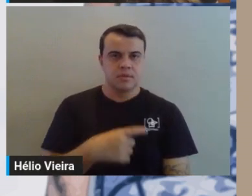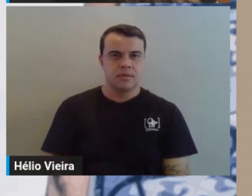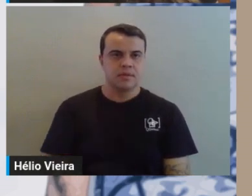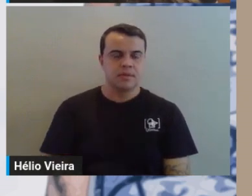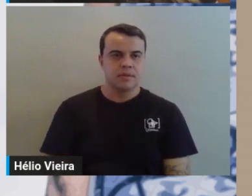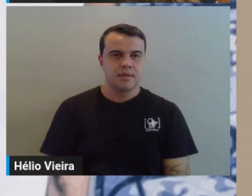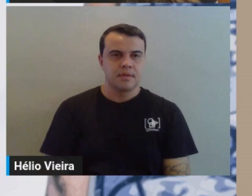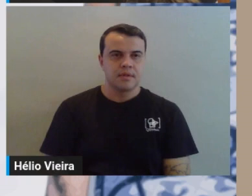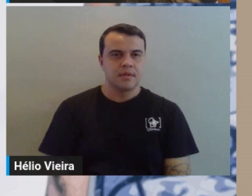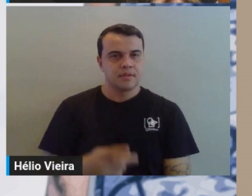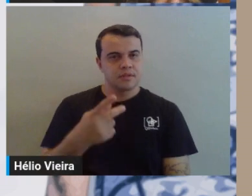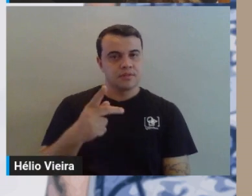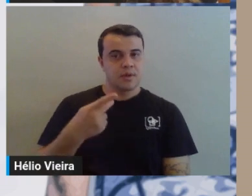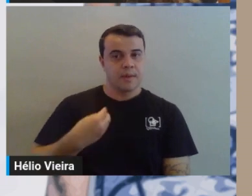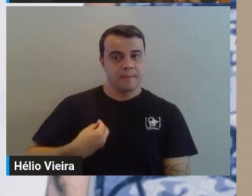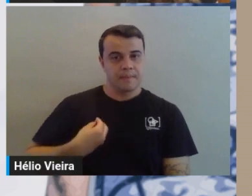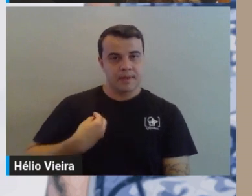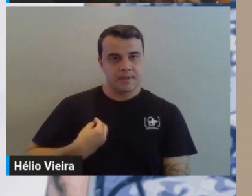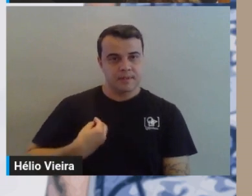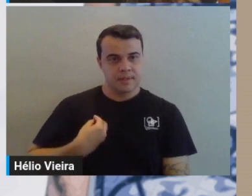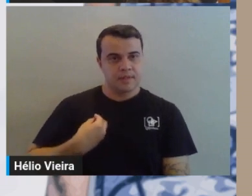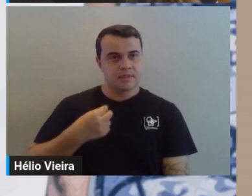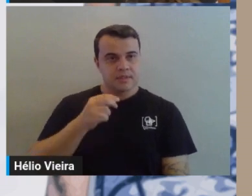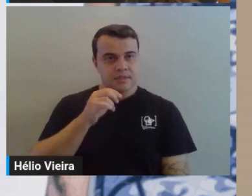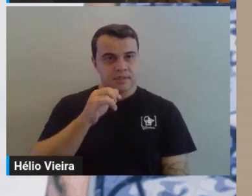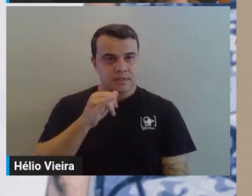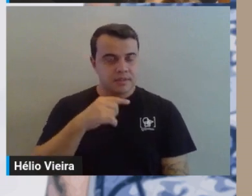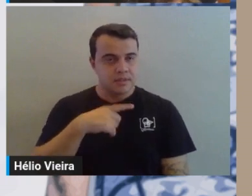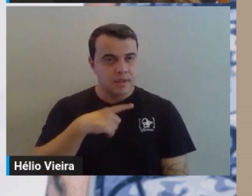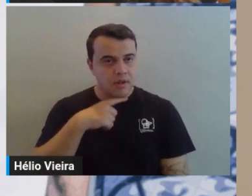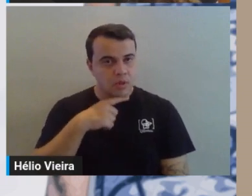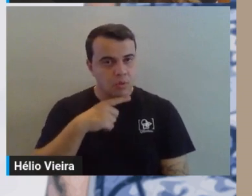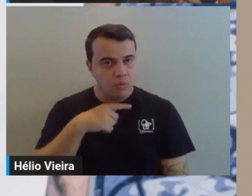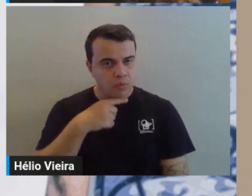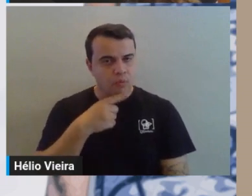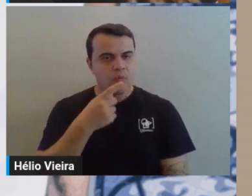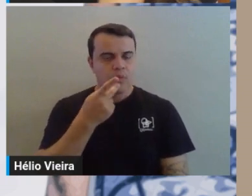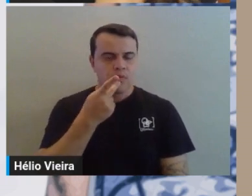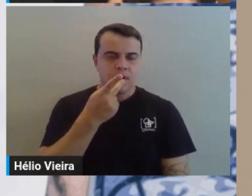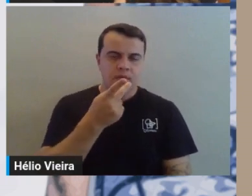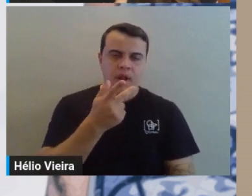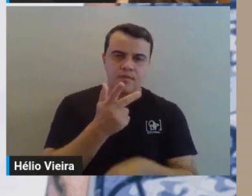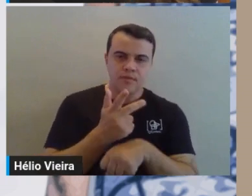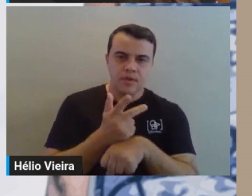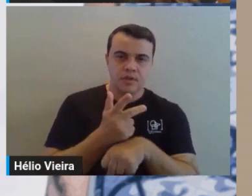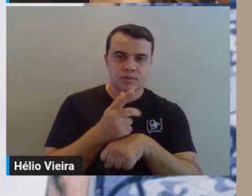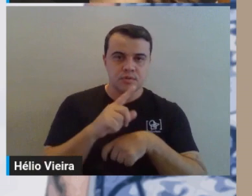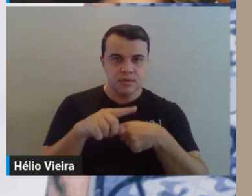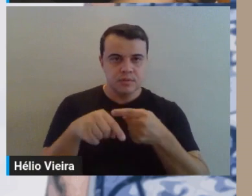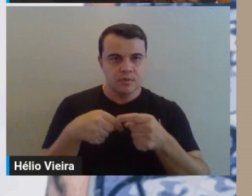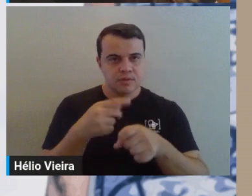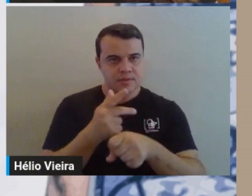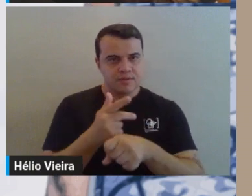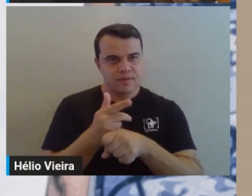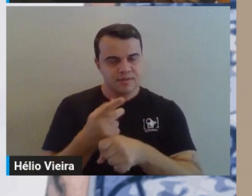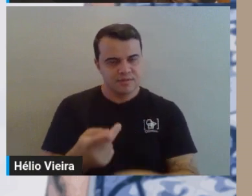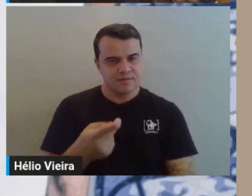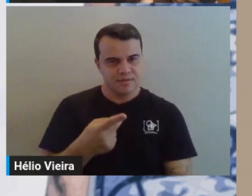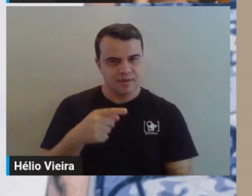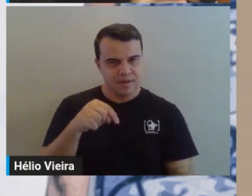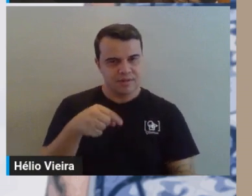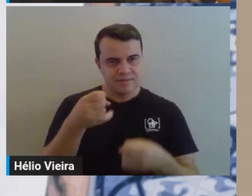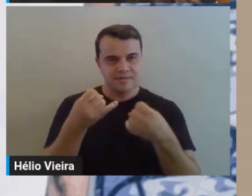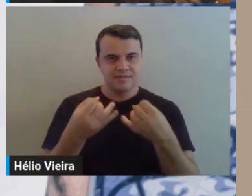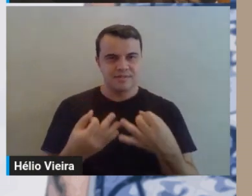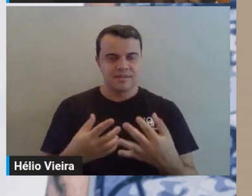a presença. Se tiver alguma dúvida, sugestão de vídeos para os próximos vídeos, eu peço que deixe aqui nos